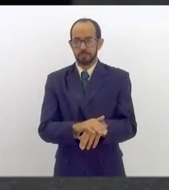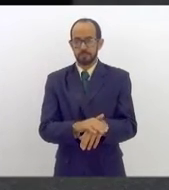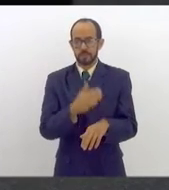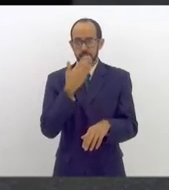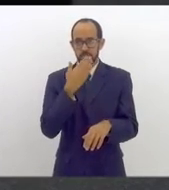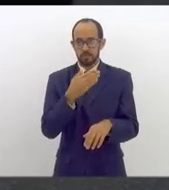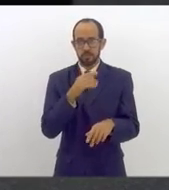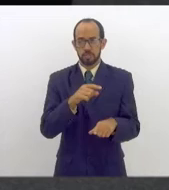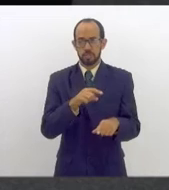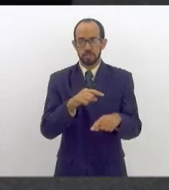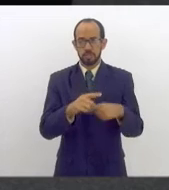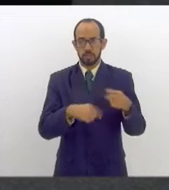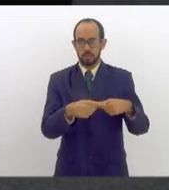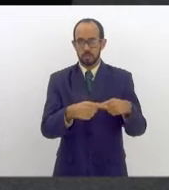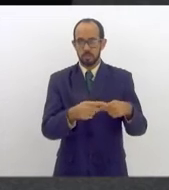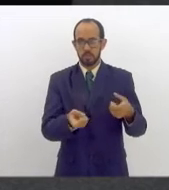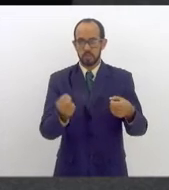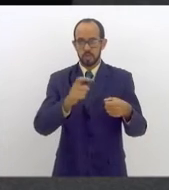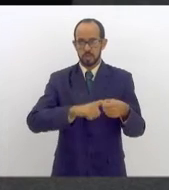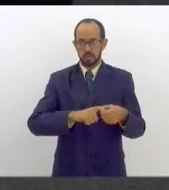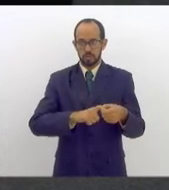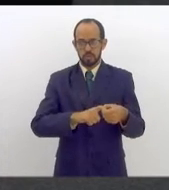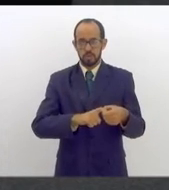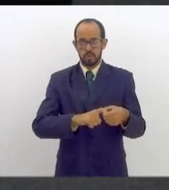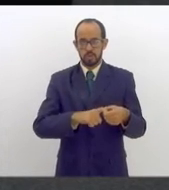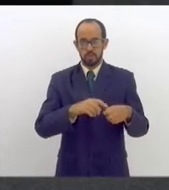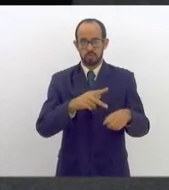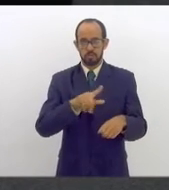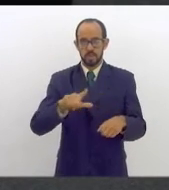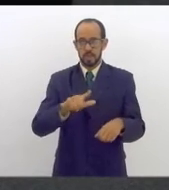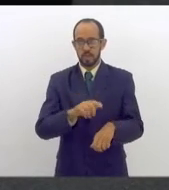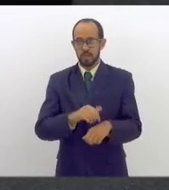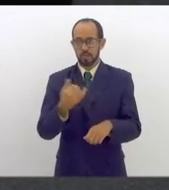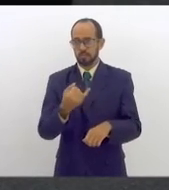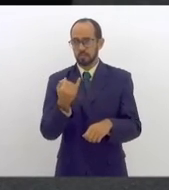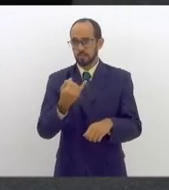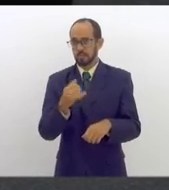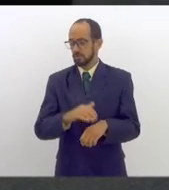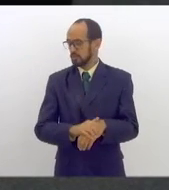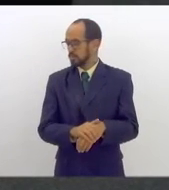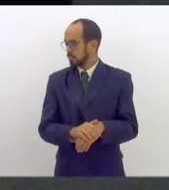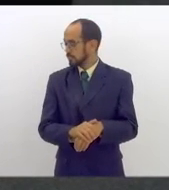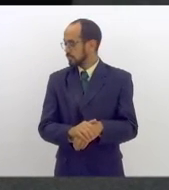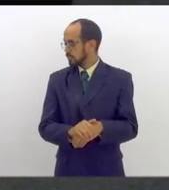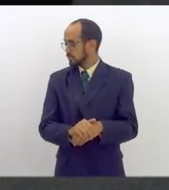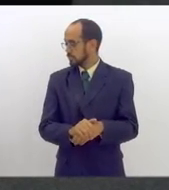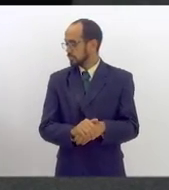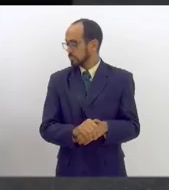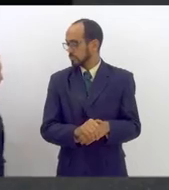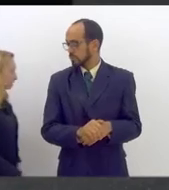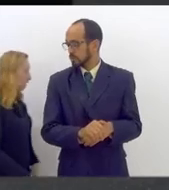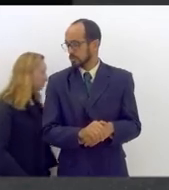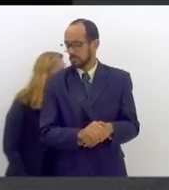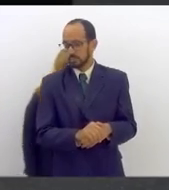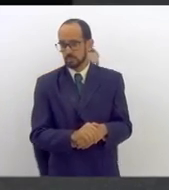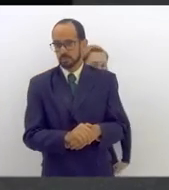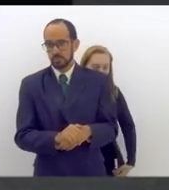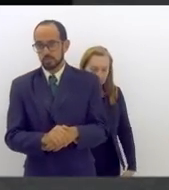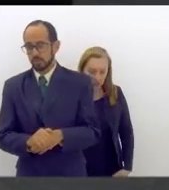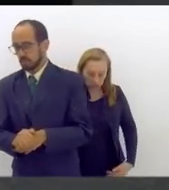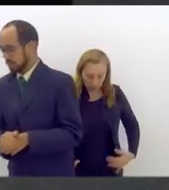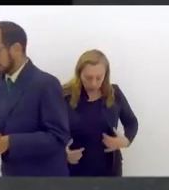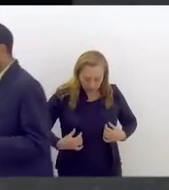na próxima semana retorne esse projeto que é de extrema importância, não só para os policiais militares, mas tenho certeza